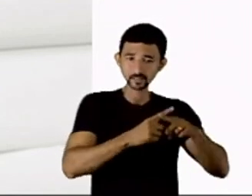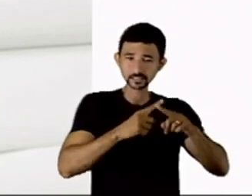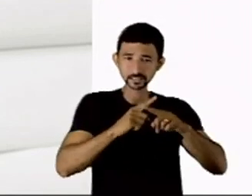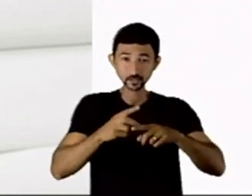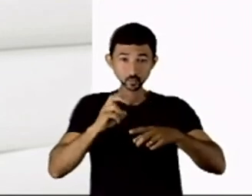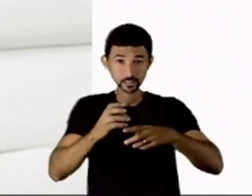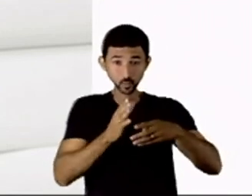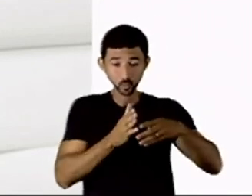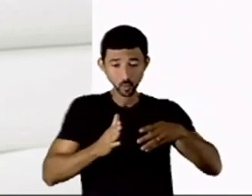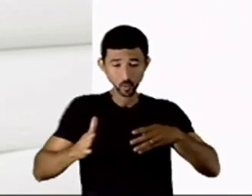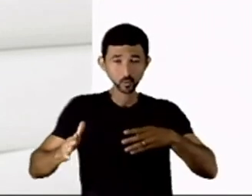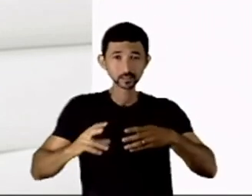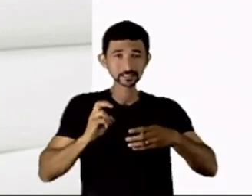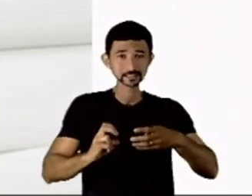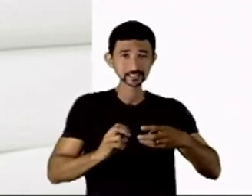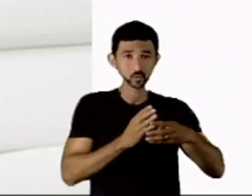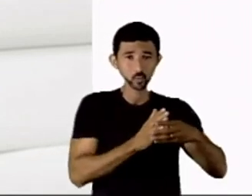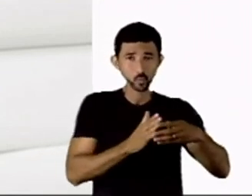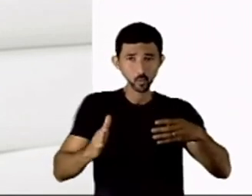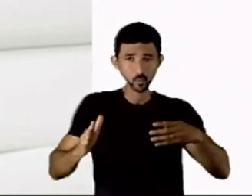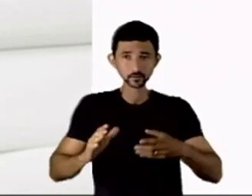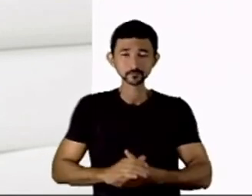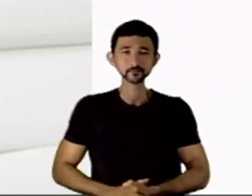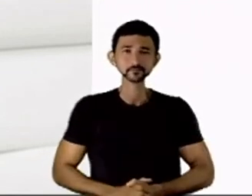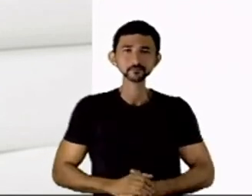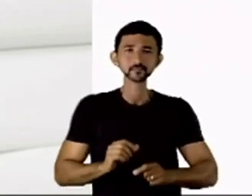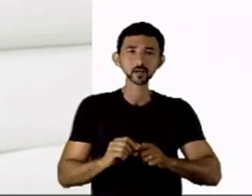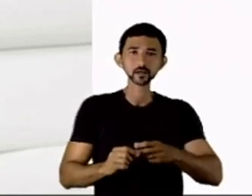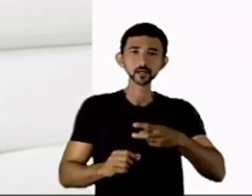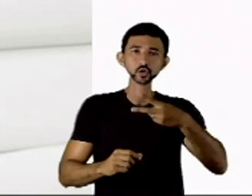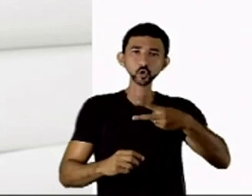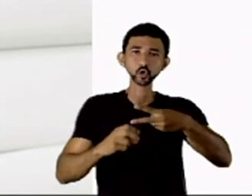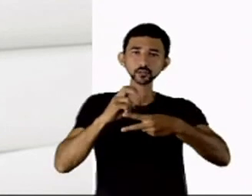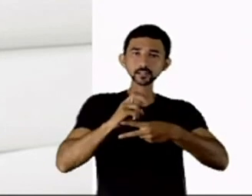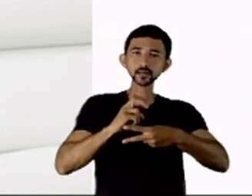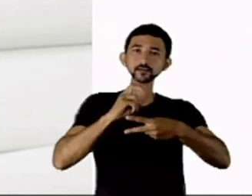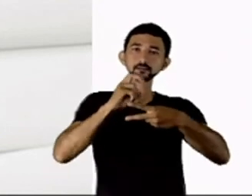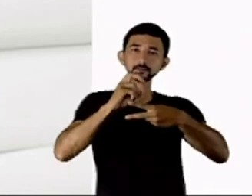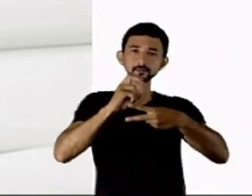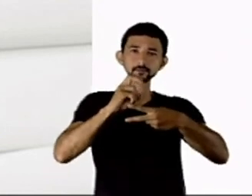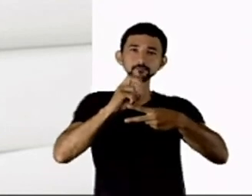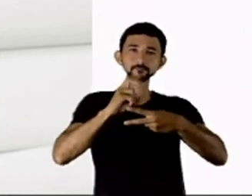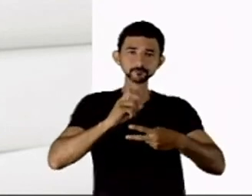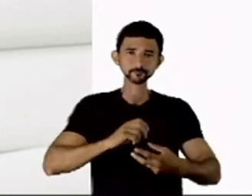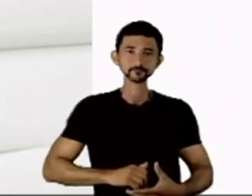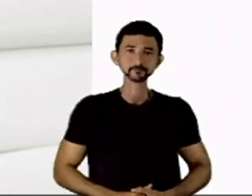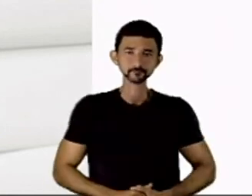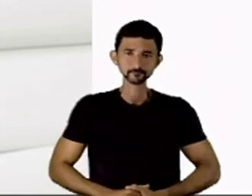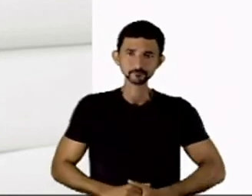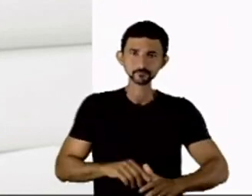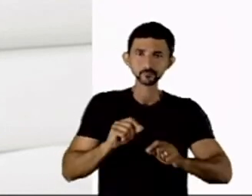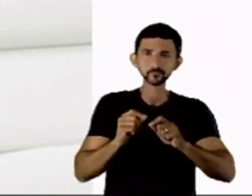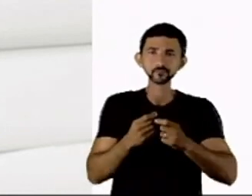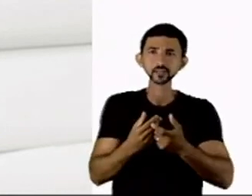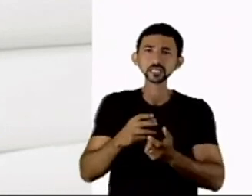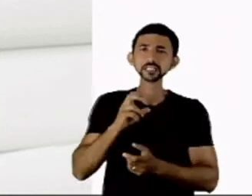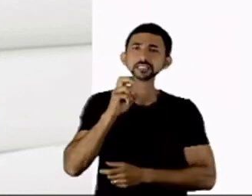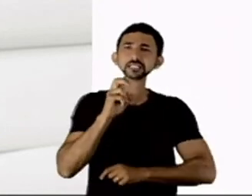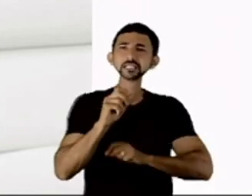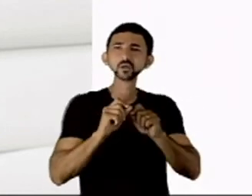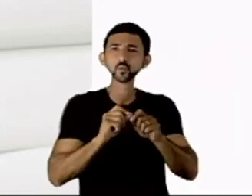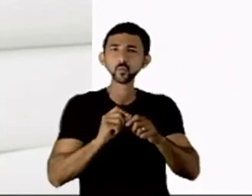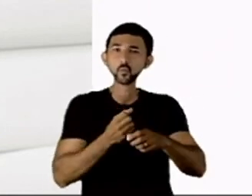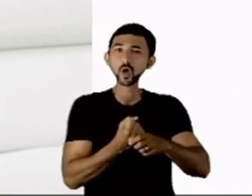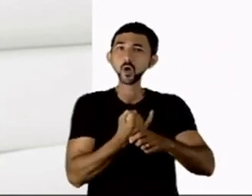e o número que se repete, que é a base, é o 2. Então, é 2 elevado à quinta. O que é o 5? É